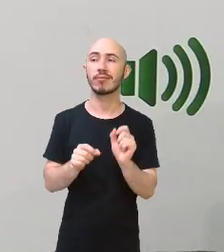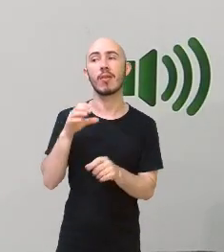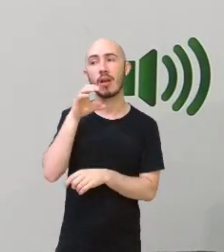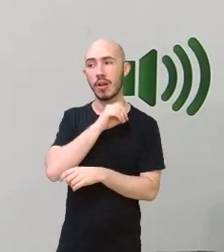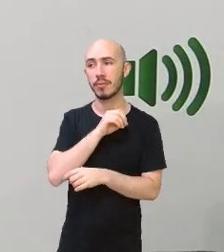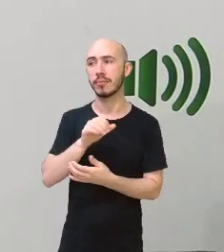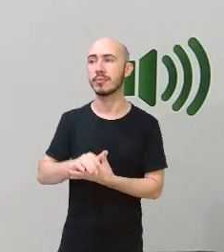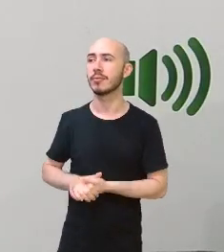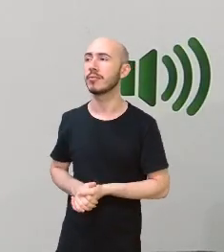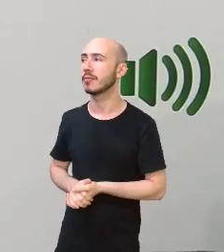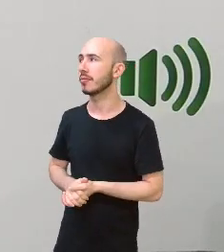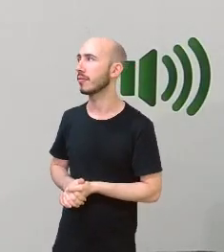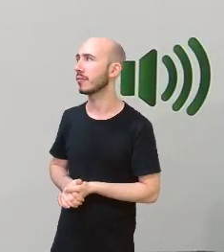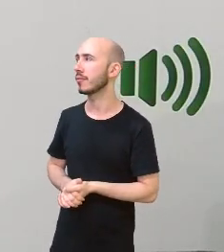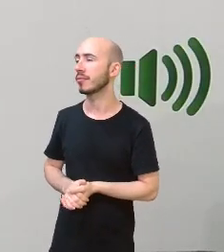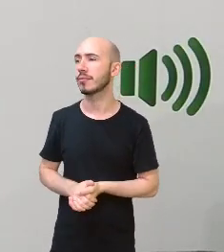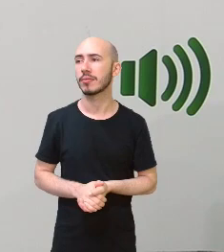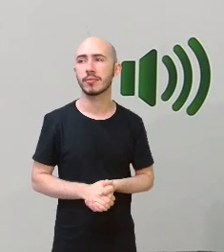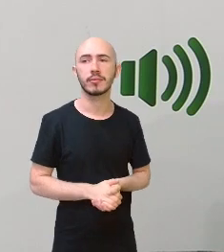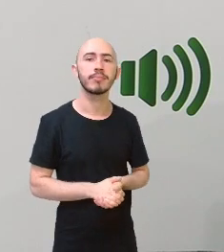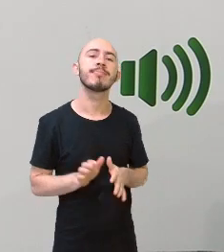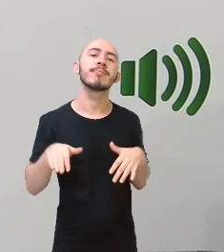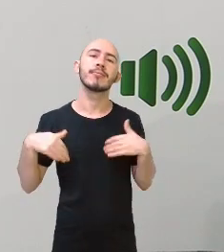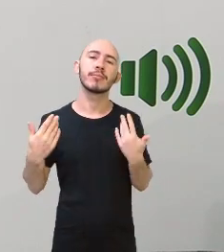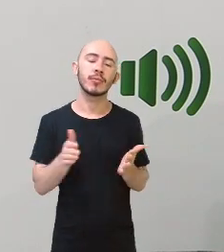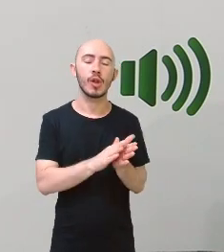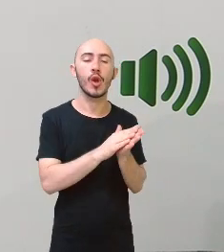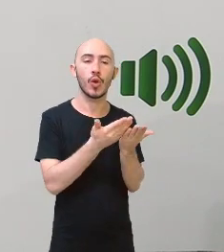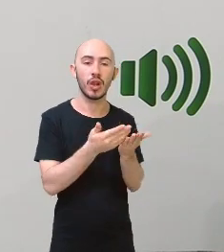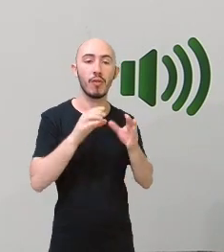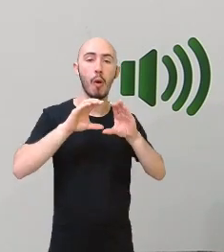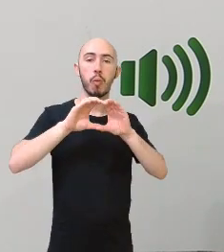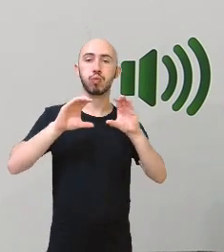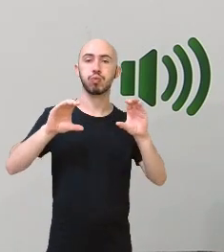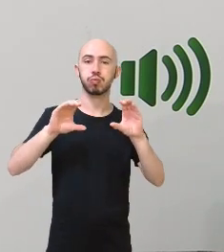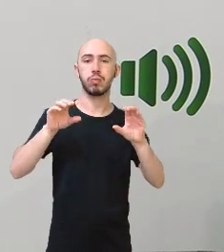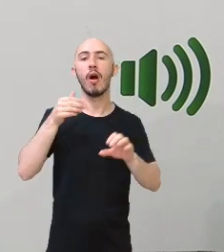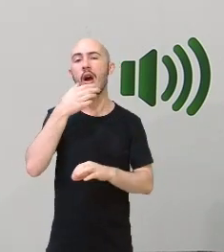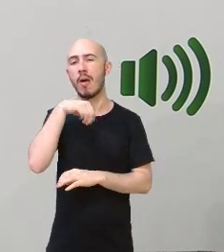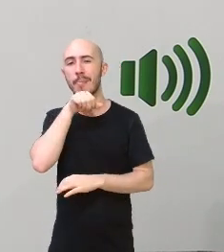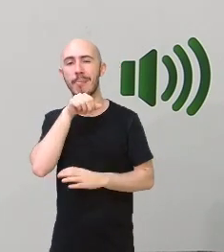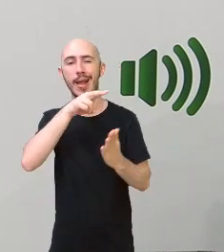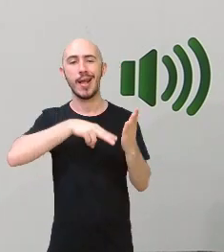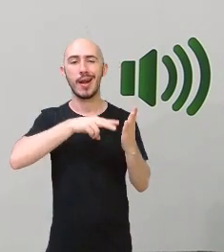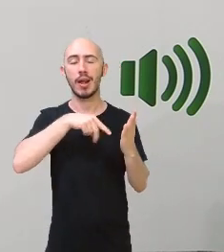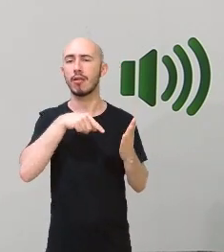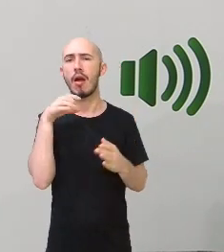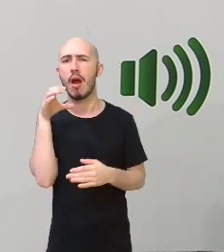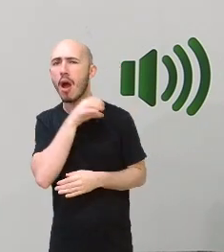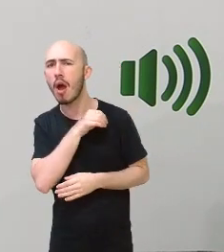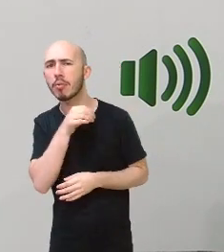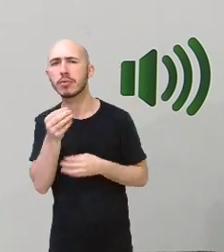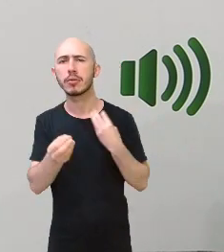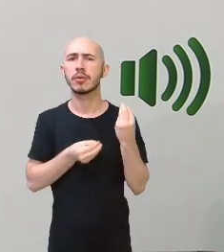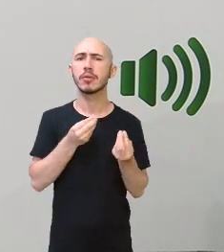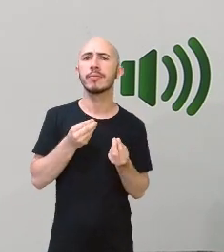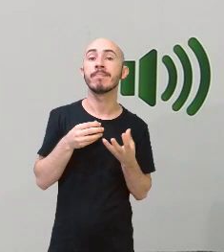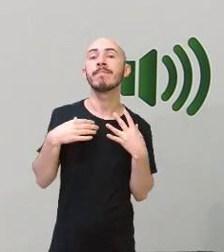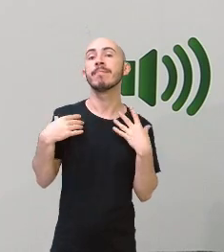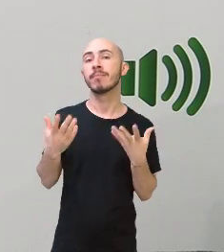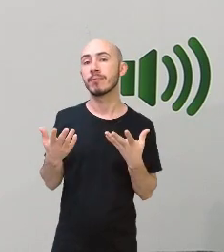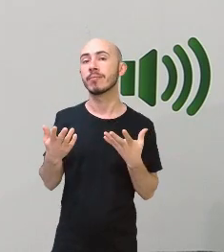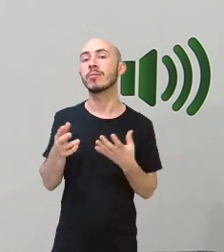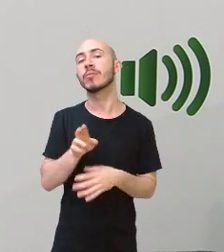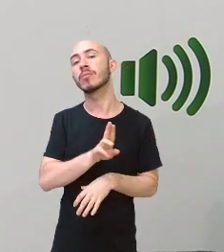rápida. Então, esse livro grosso que o pai dela leu, que ela achava que foi muito rápida essa leitura dele, ele